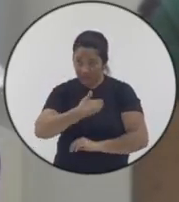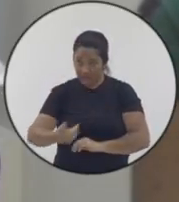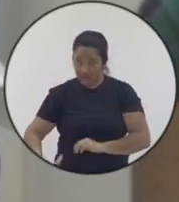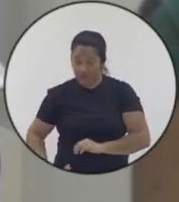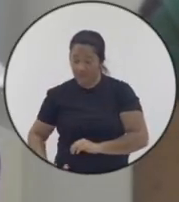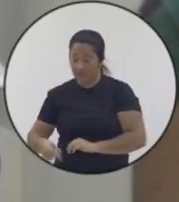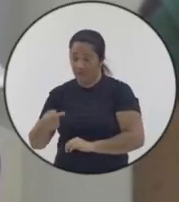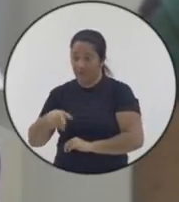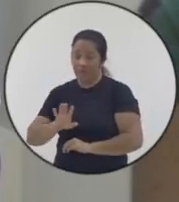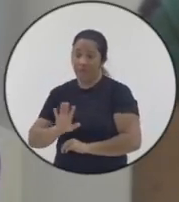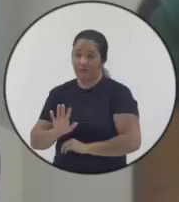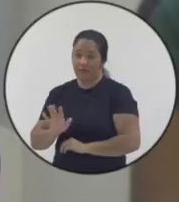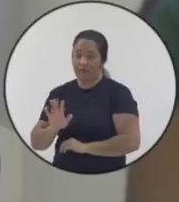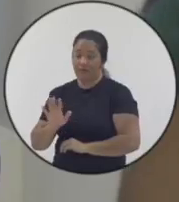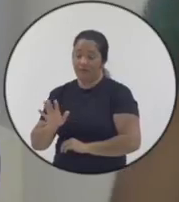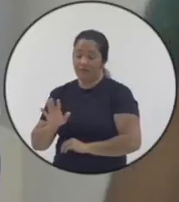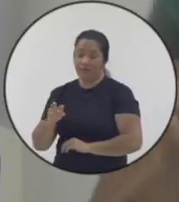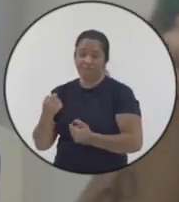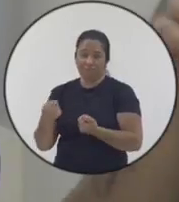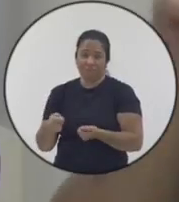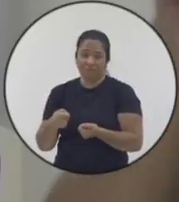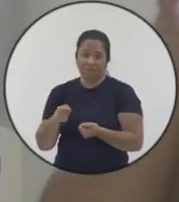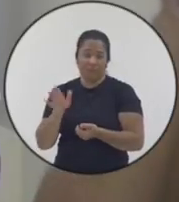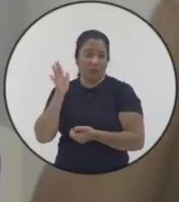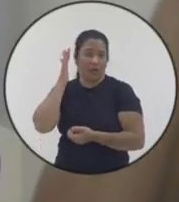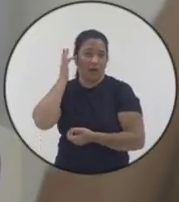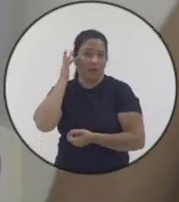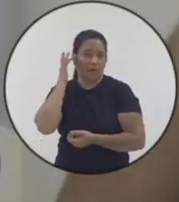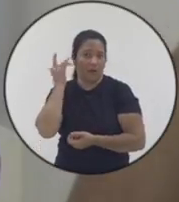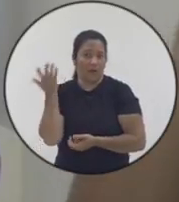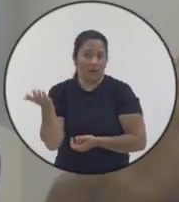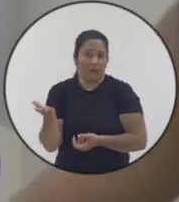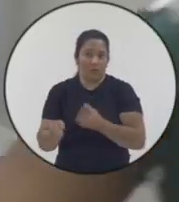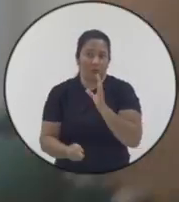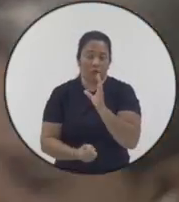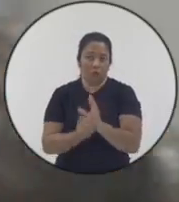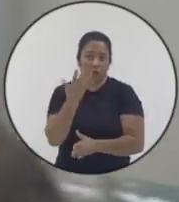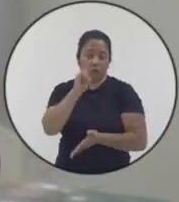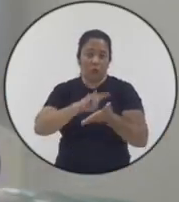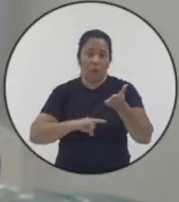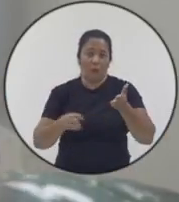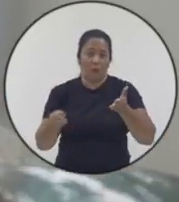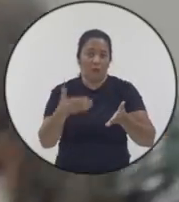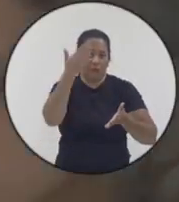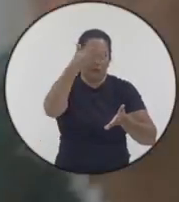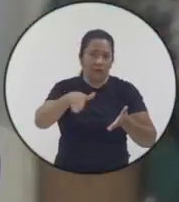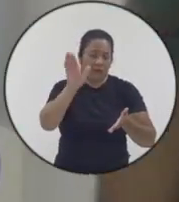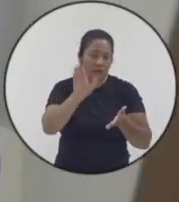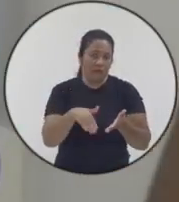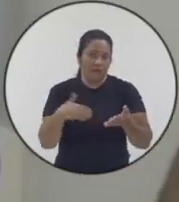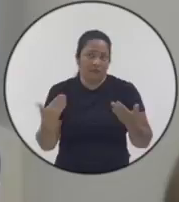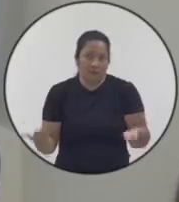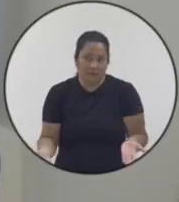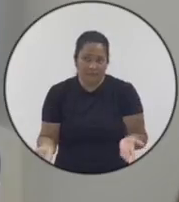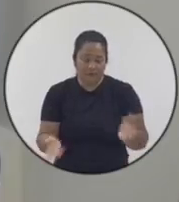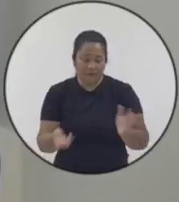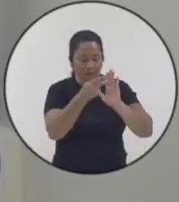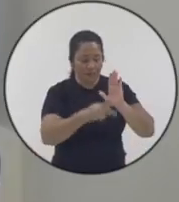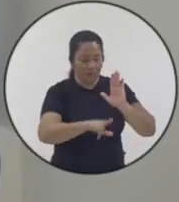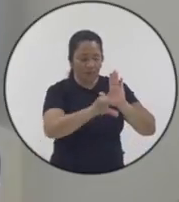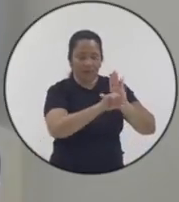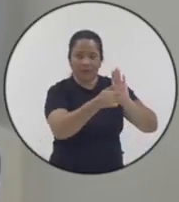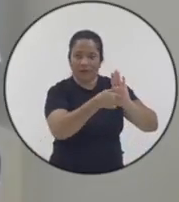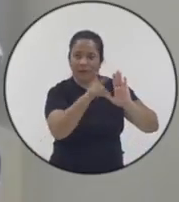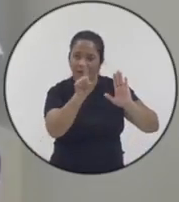ser suspendido amanhã por uma portaria. Então, é essa garantia de direitos que a